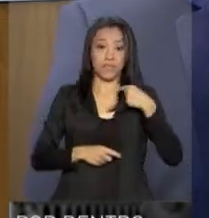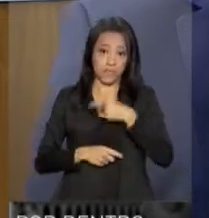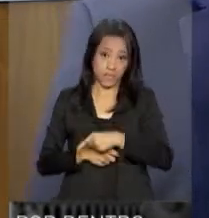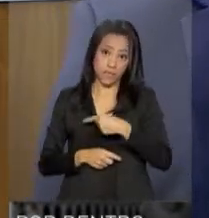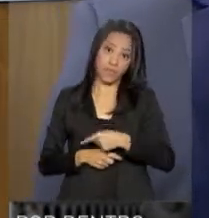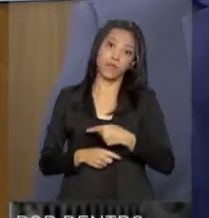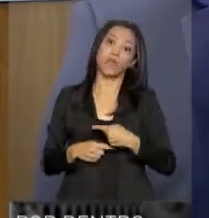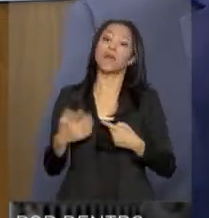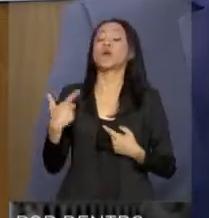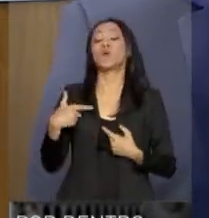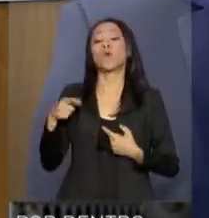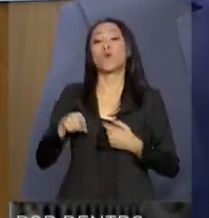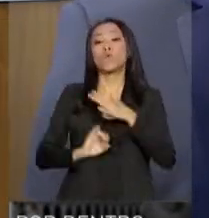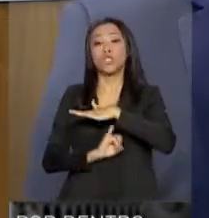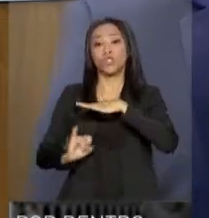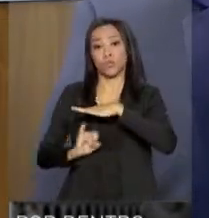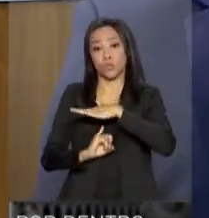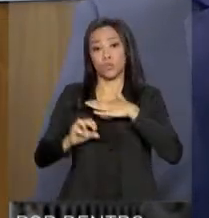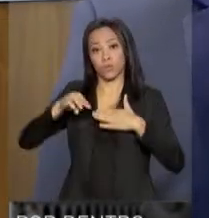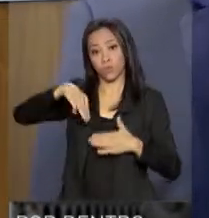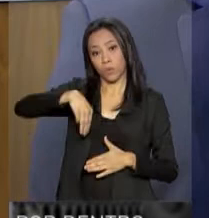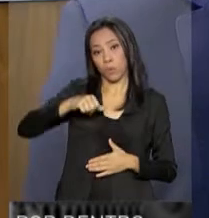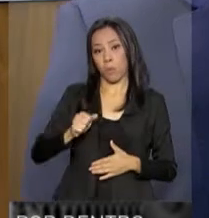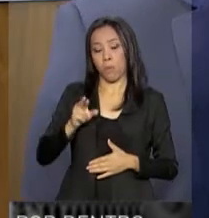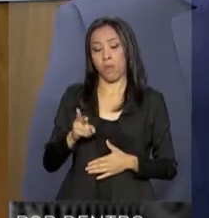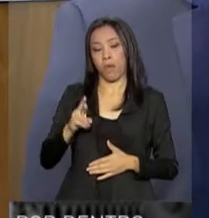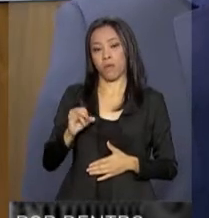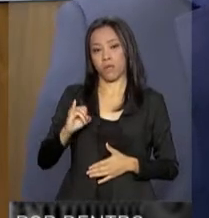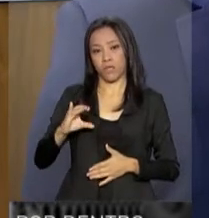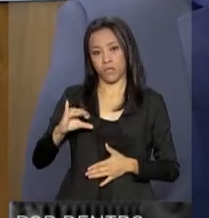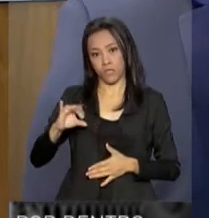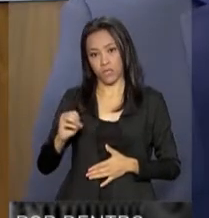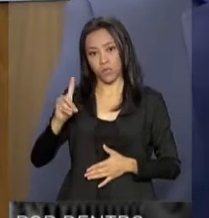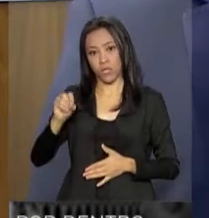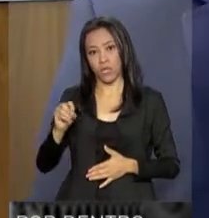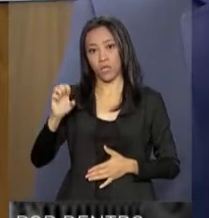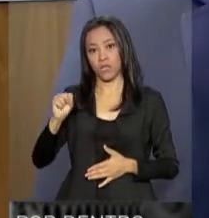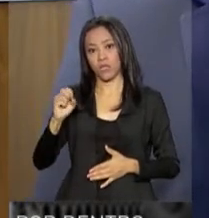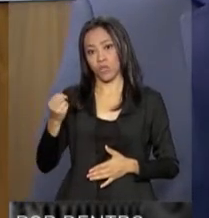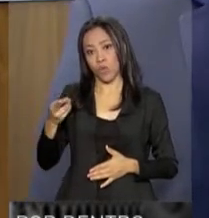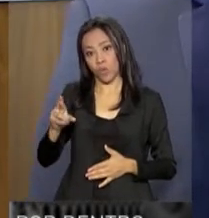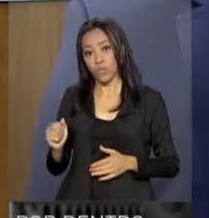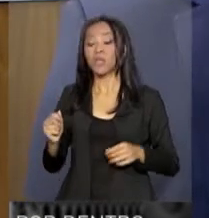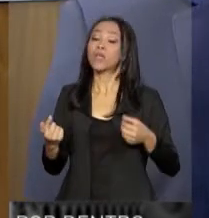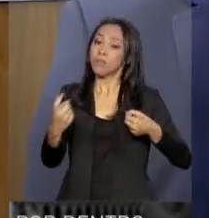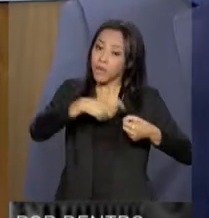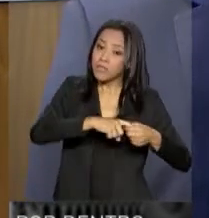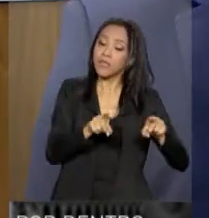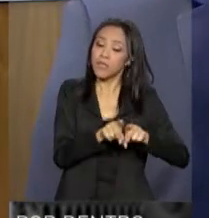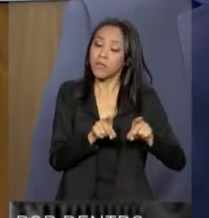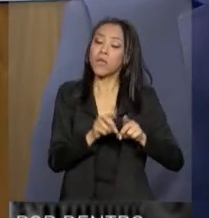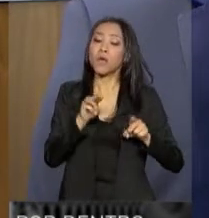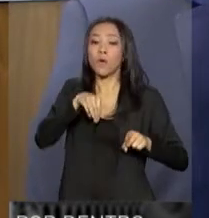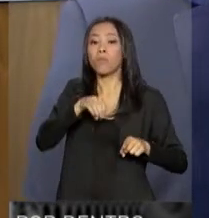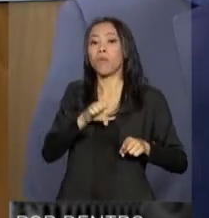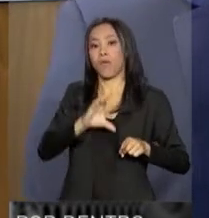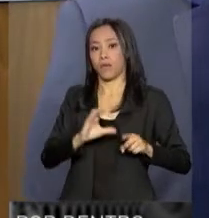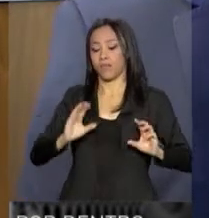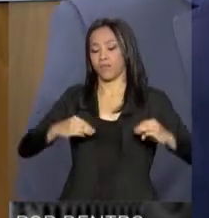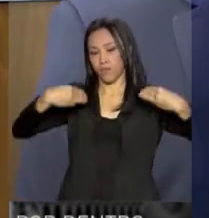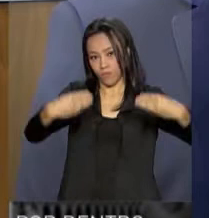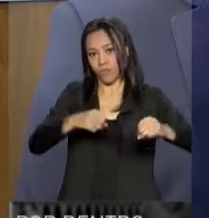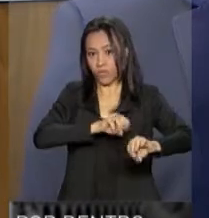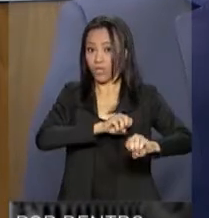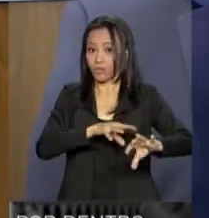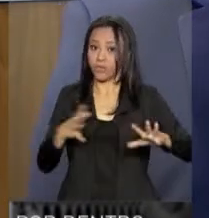instituto maurício de sousa com o mec eu tenho certeza que irá fomentar o desenvolvimento da ética nas crianças no futuro num